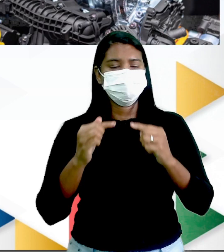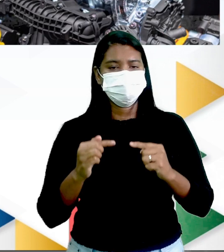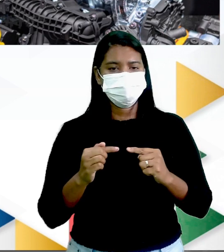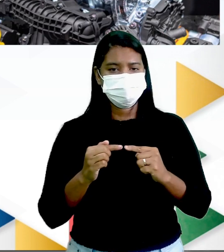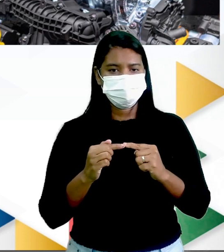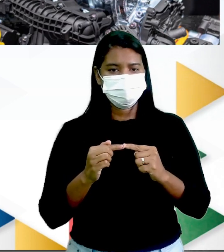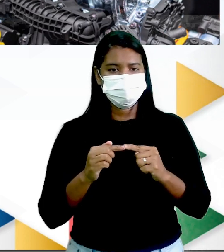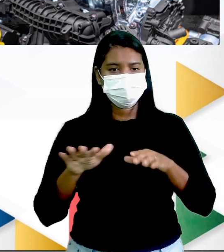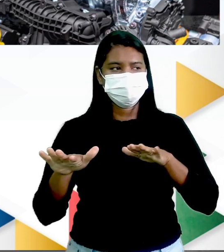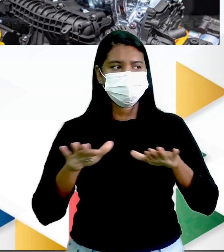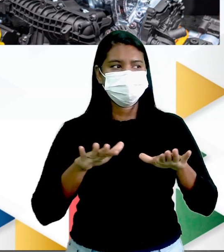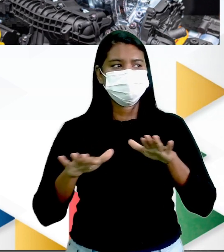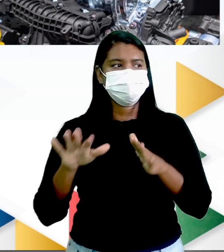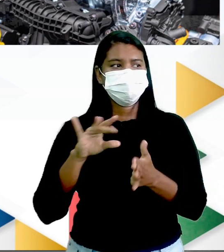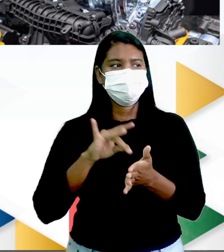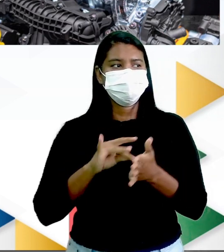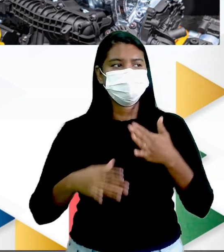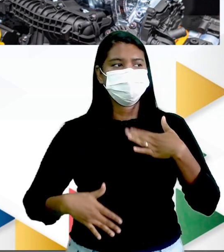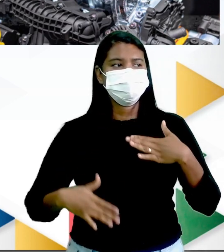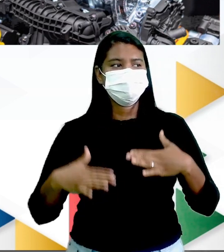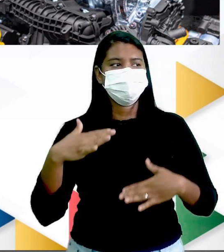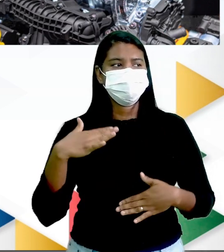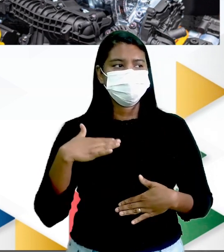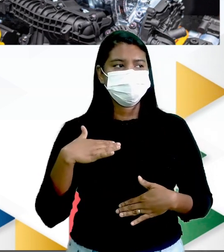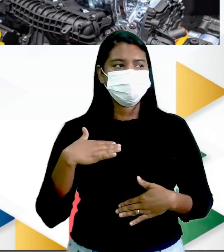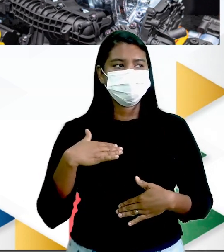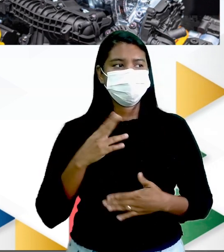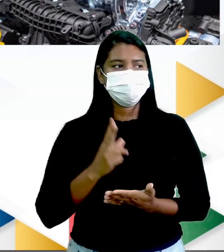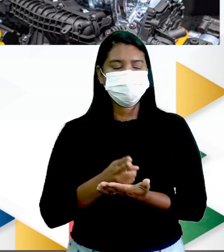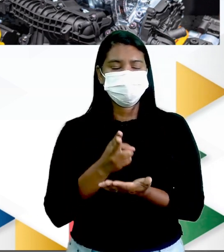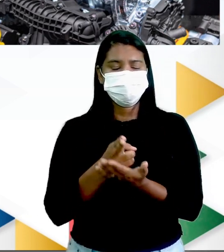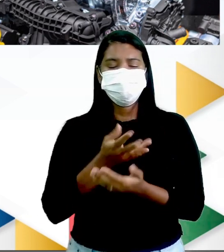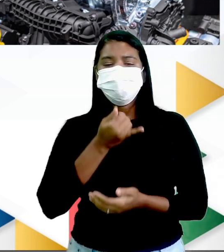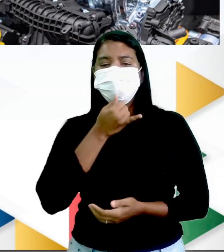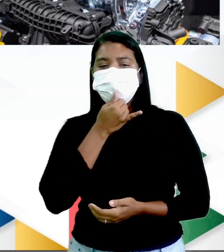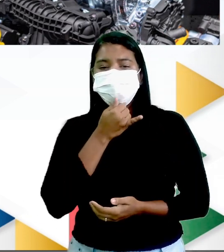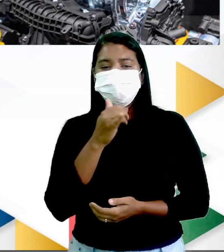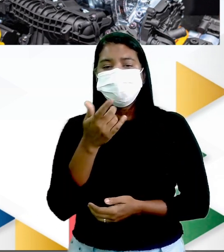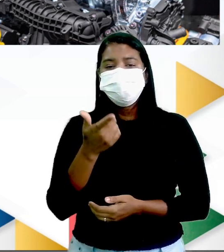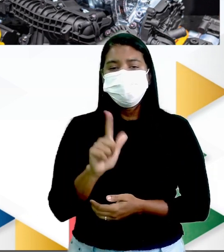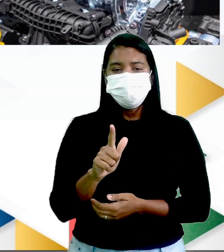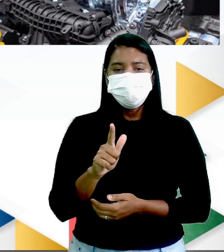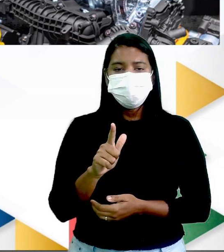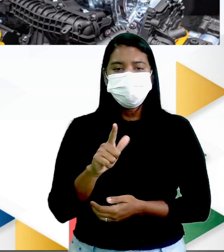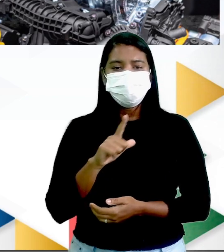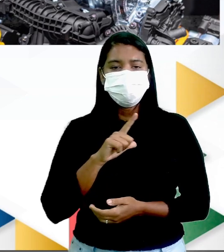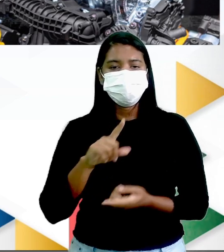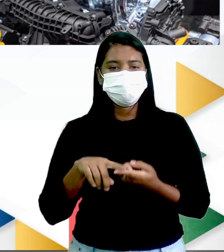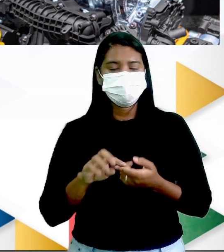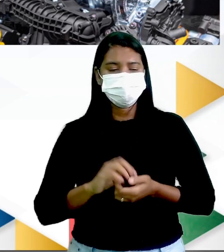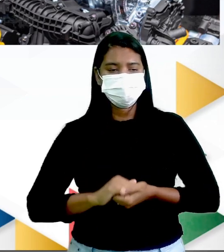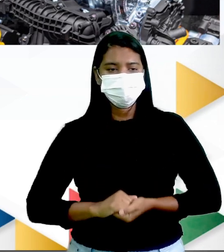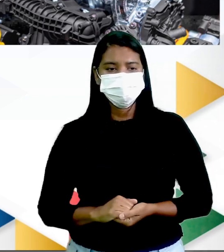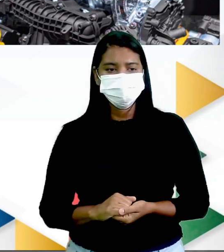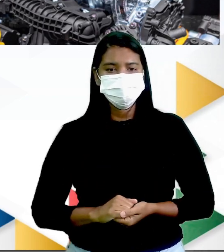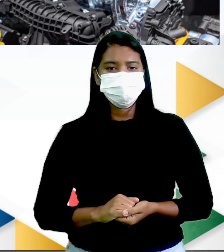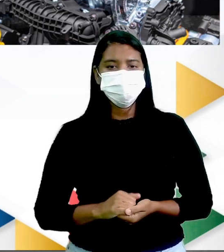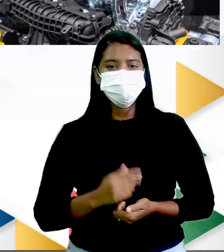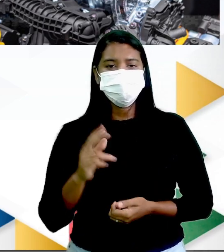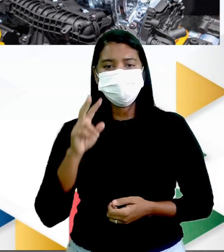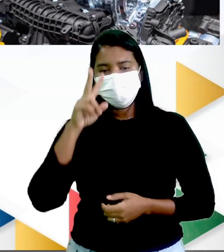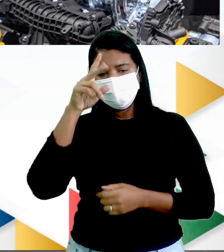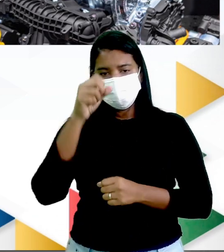ao movimento de um corpo é mantida constante quando não atuam sobre ele. Quaisquer